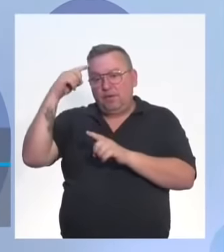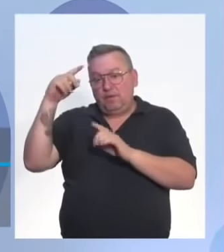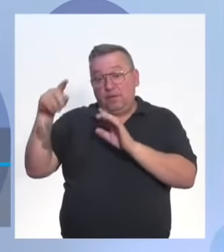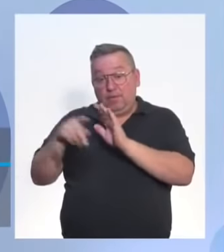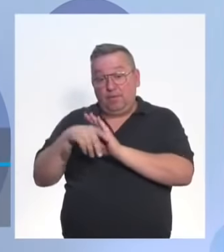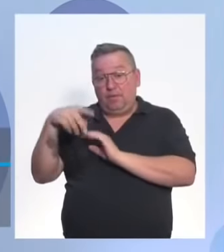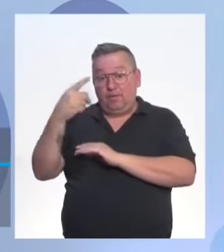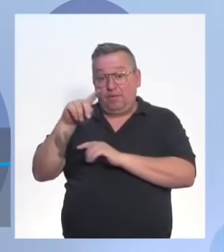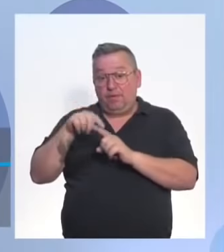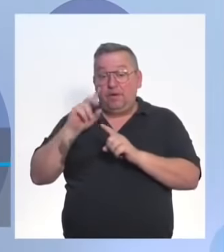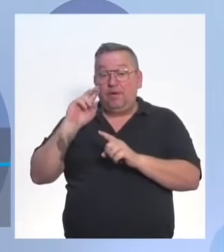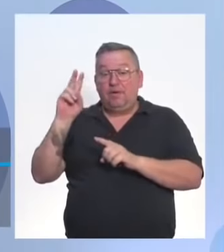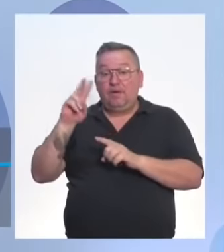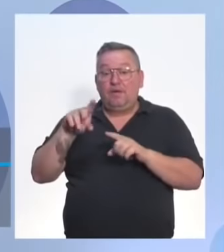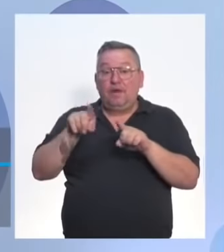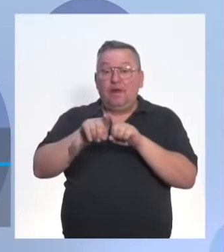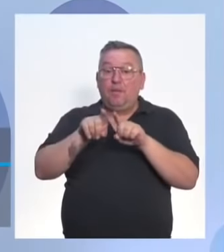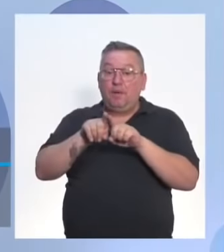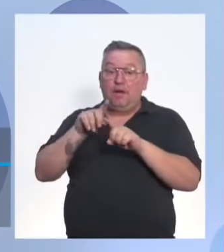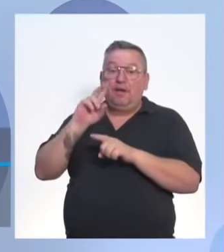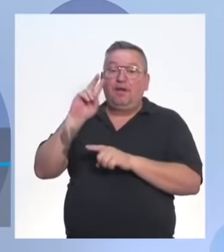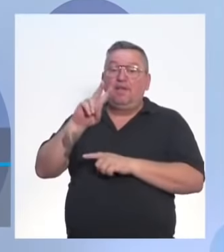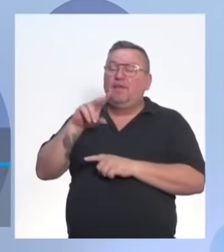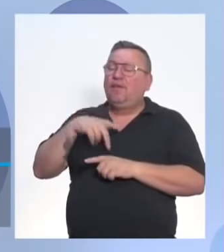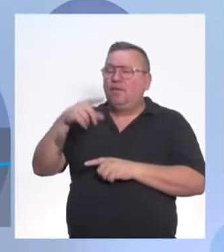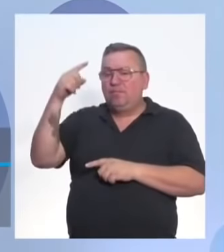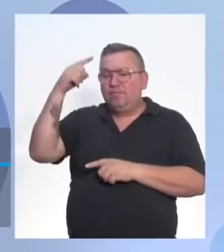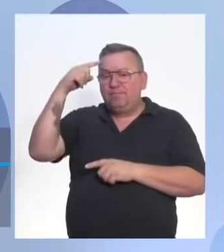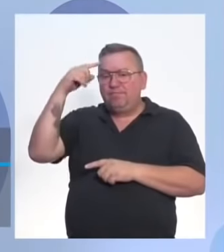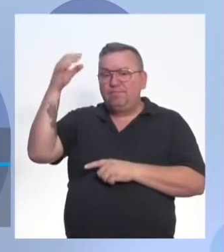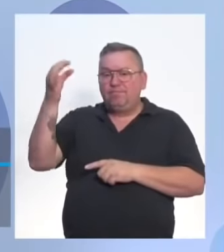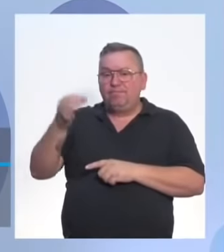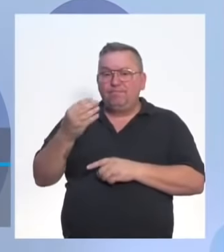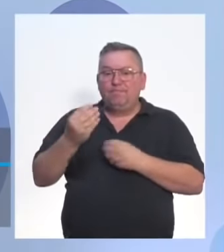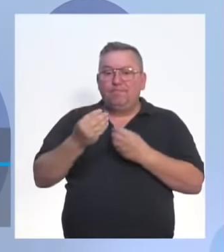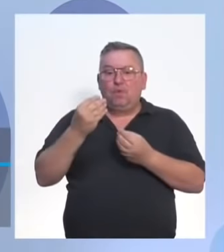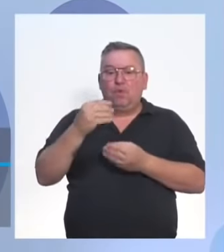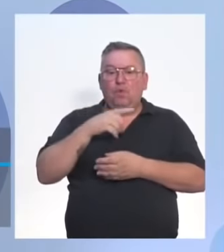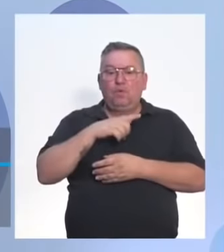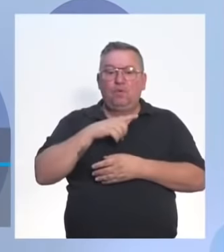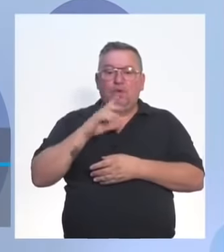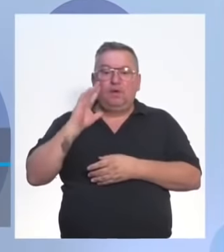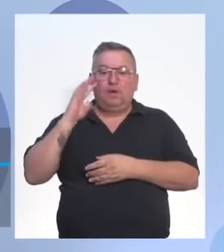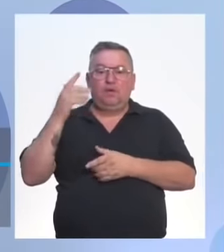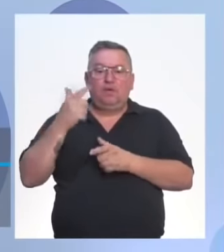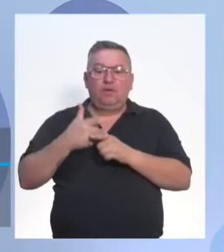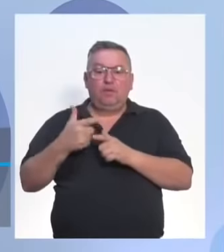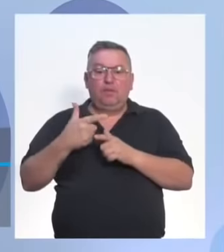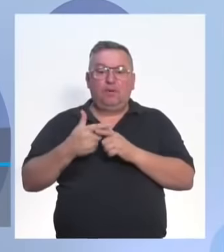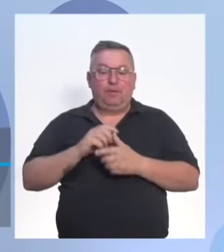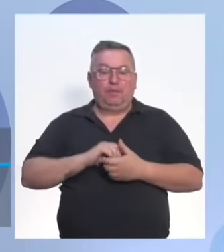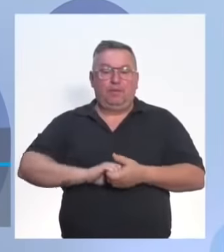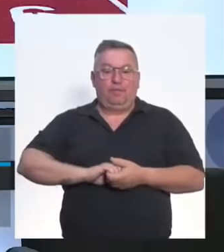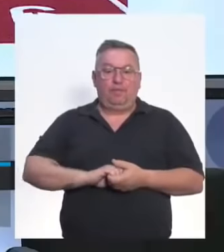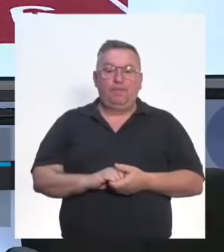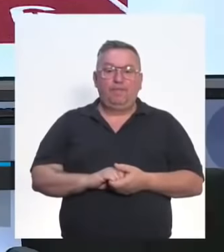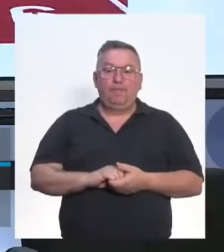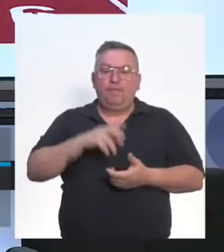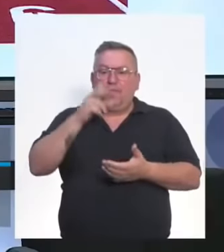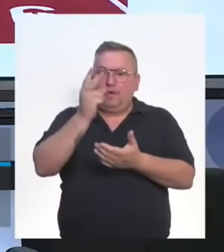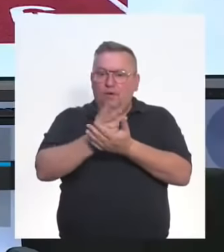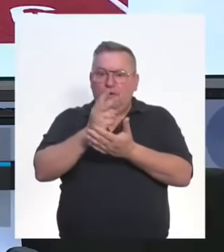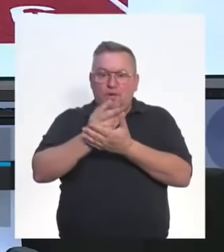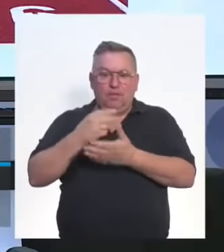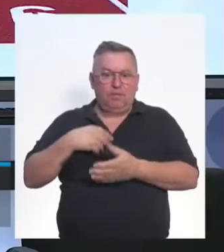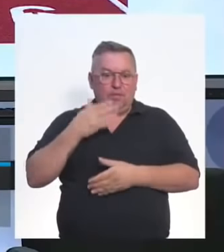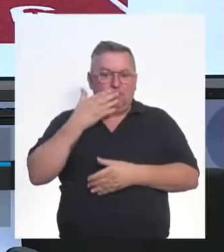vocês para a gente dar uma olhada lá e ver o que vocês estão pensando aí, de como vocês solucionariam o problema, né? Eu sempre insisti com os meus alunos